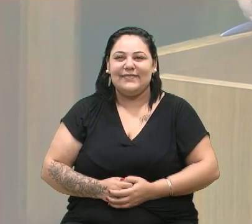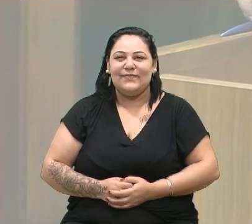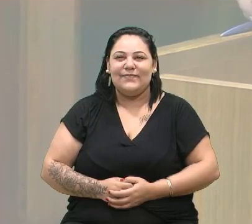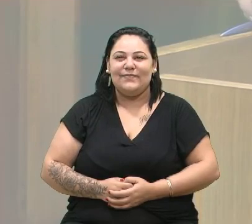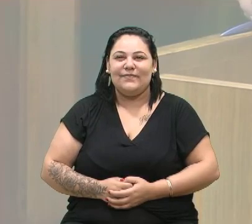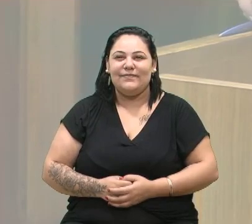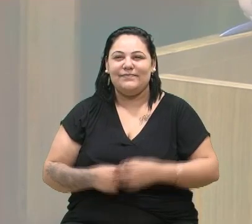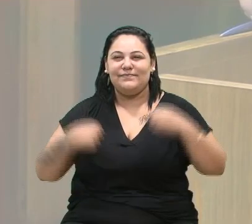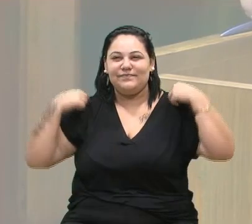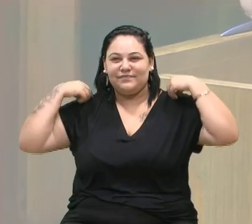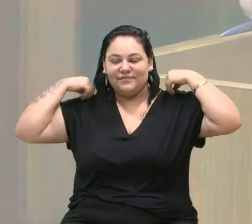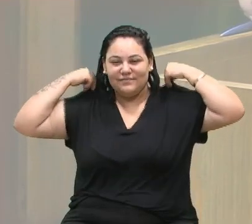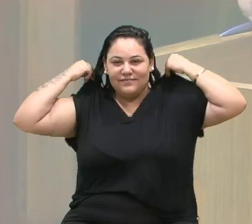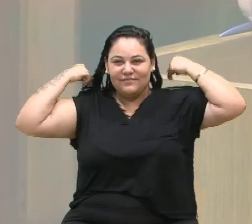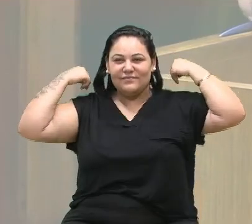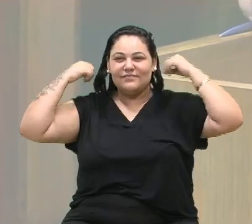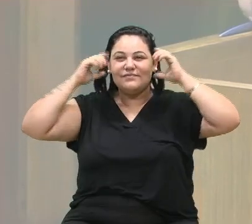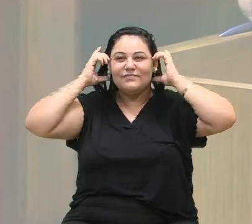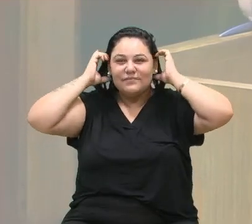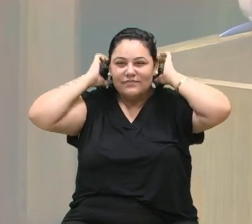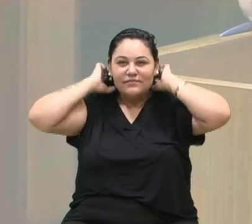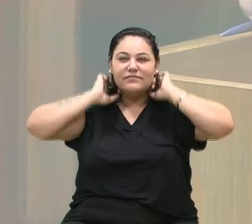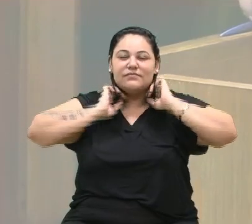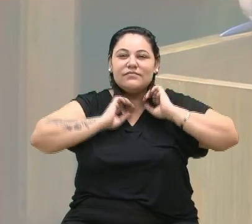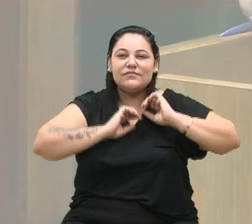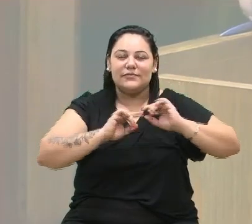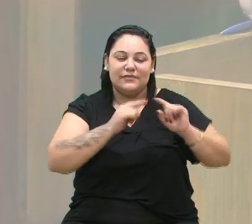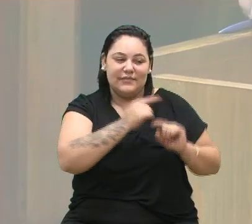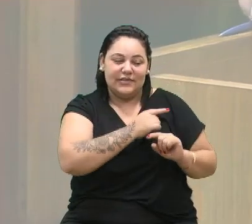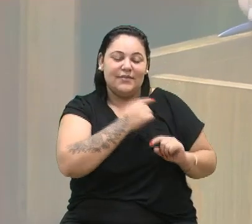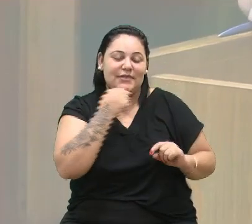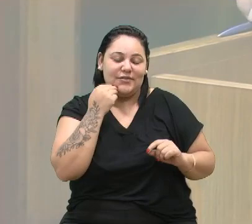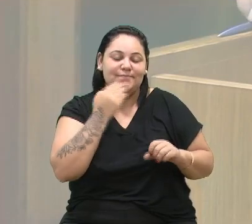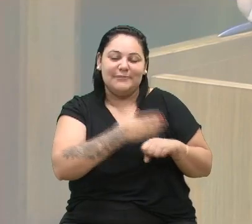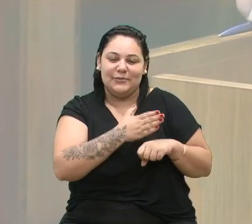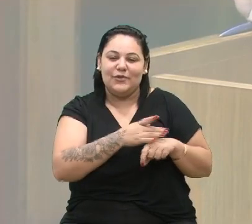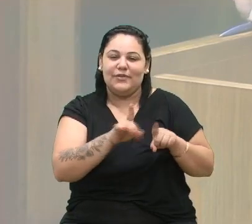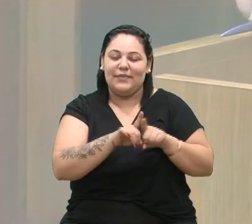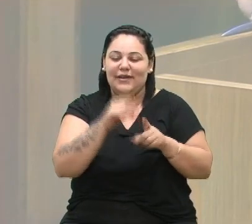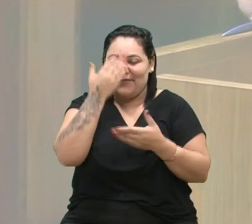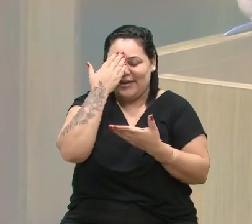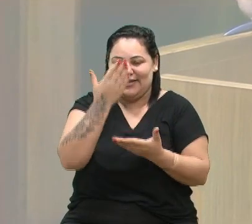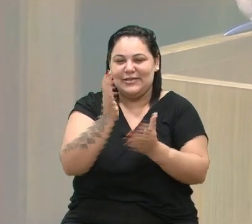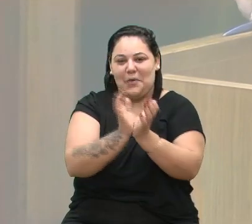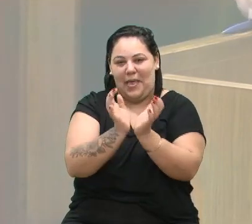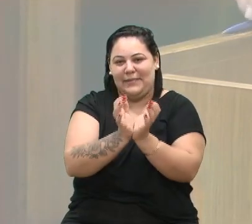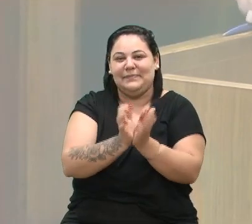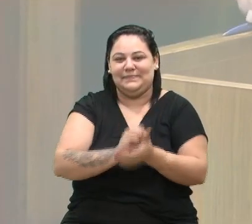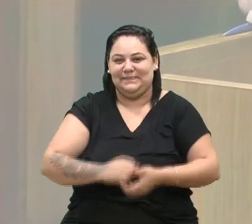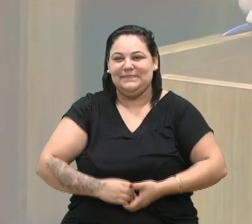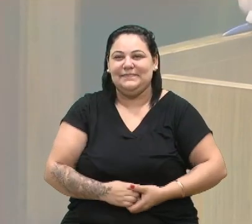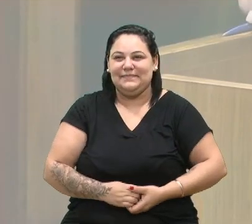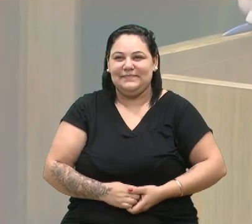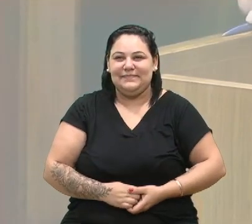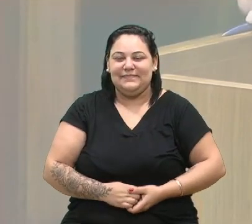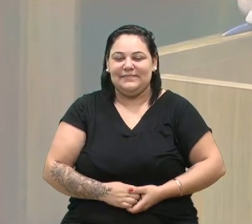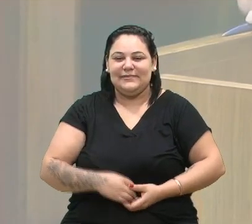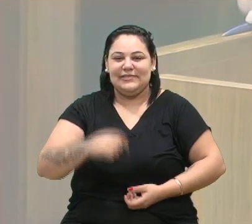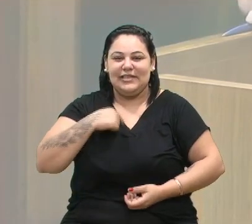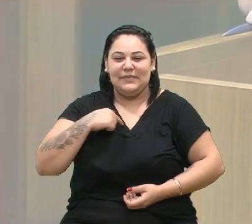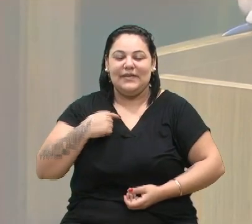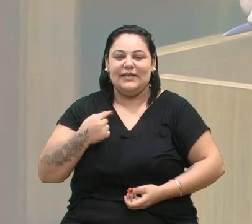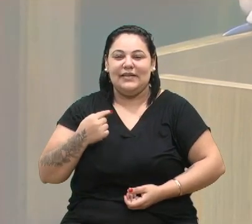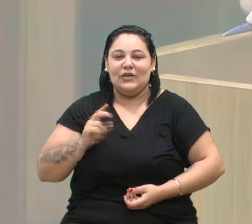Mas eu sei que tem um envolvimento muito grande. E agradeço também a colega Marisol, e seguimos junto